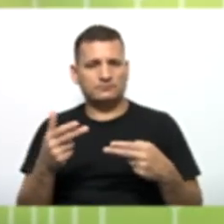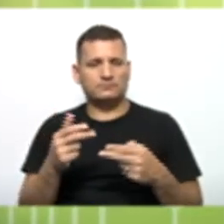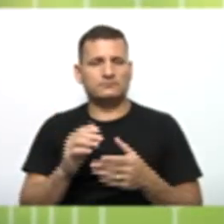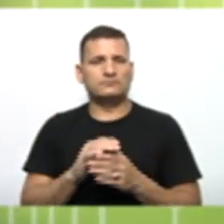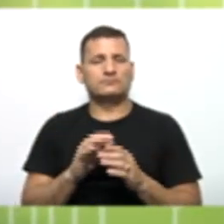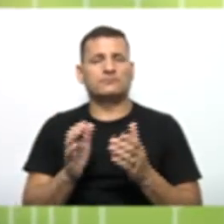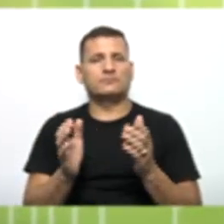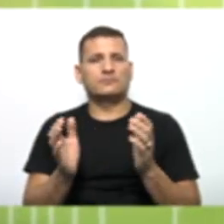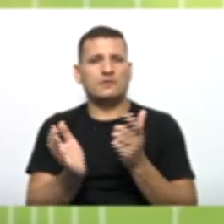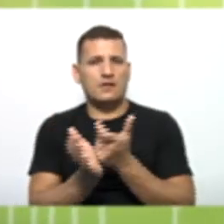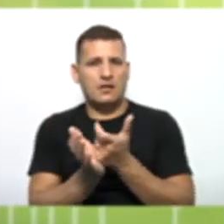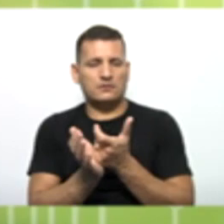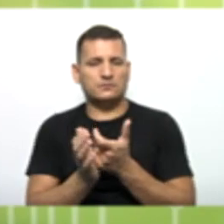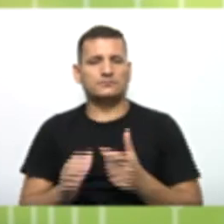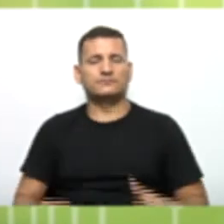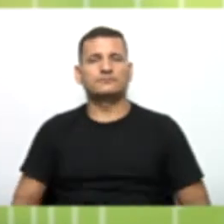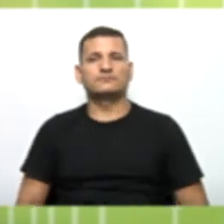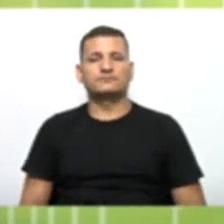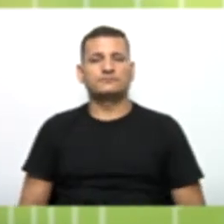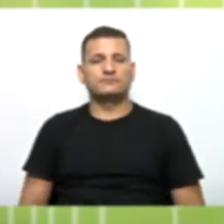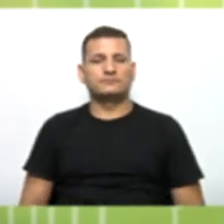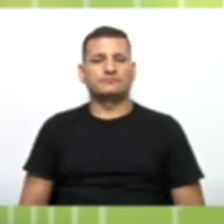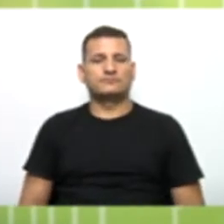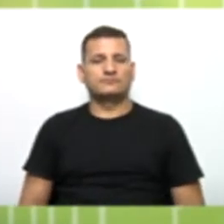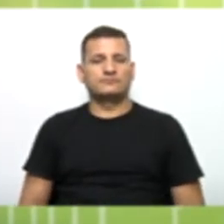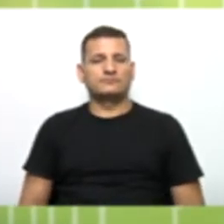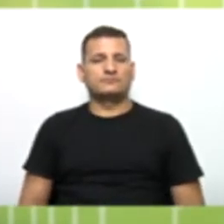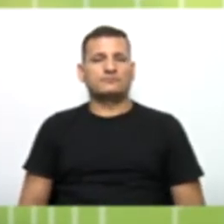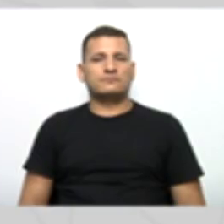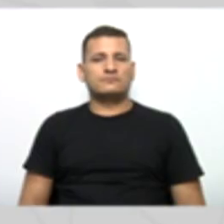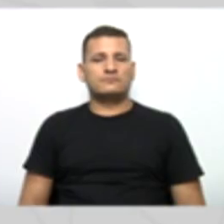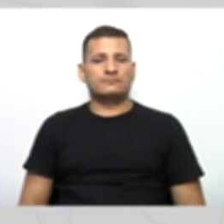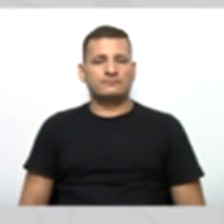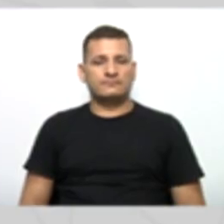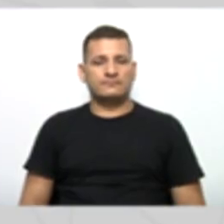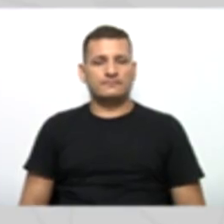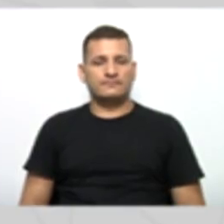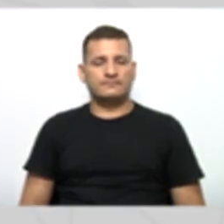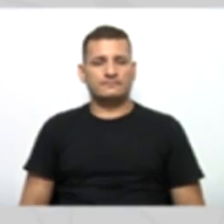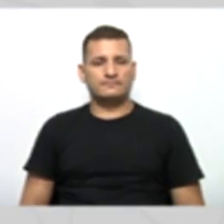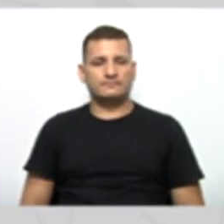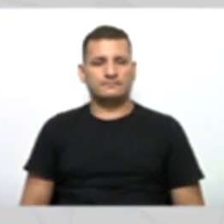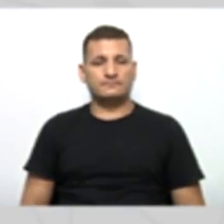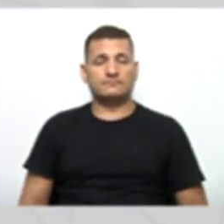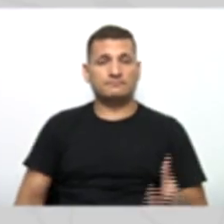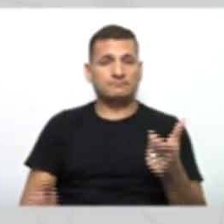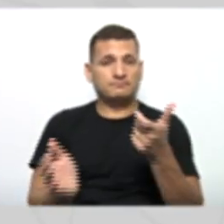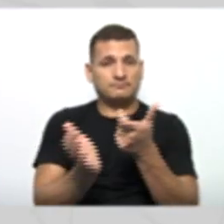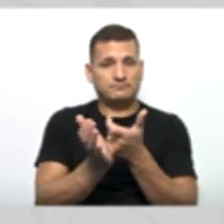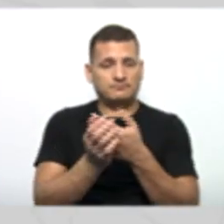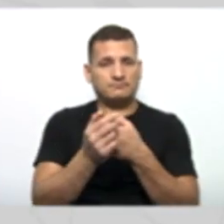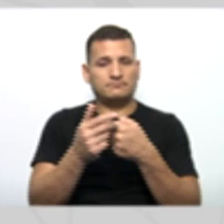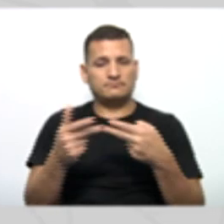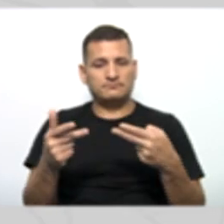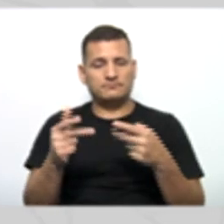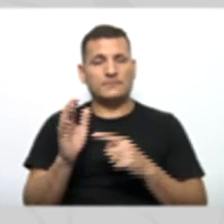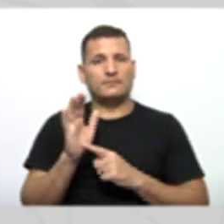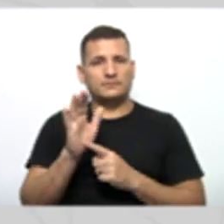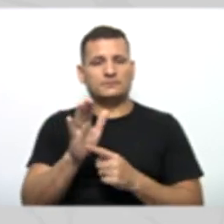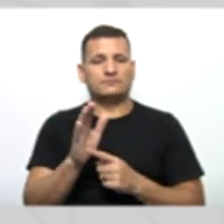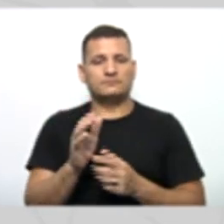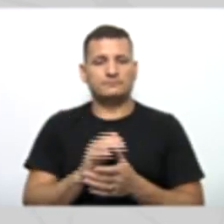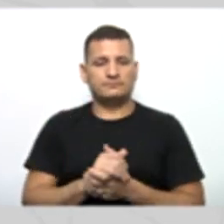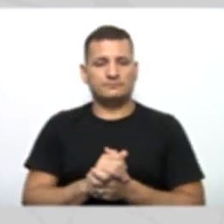as classes que eles envolvem. Então aqui, ó, classes e objetos, eles são ilustrados, são representados assim, ó,